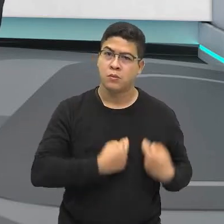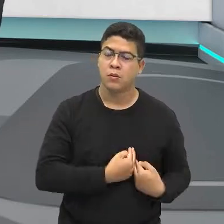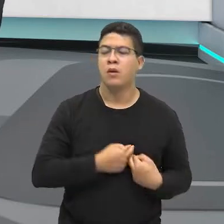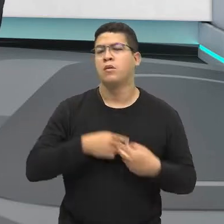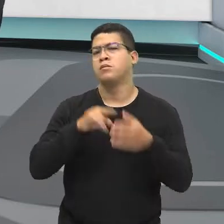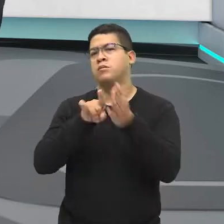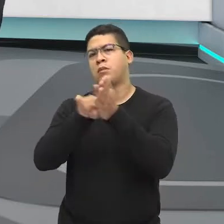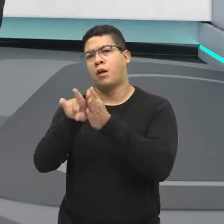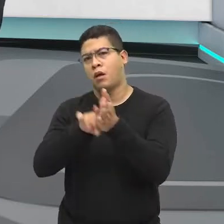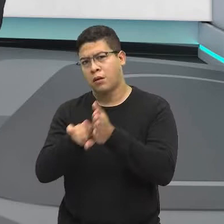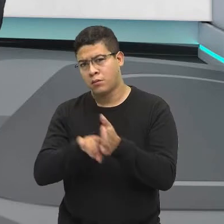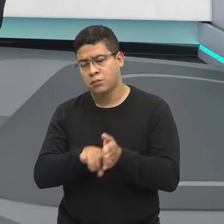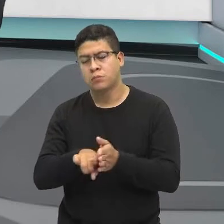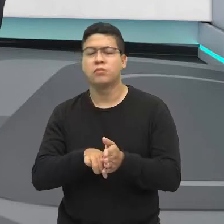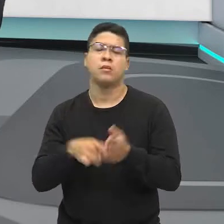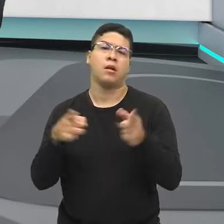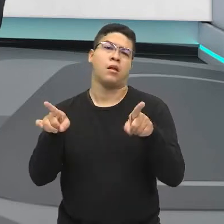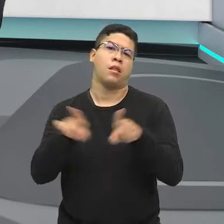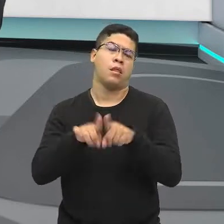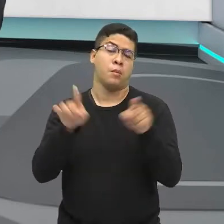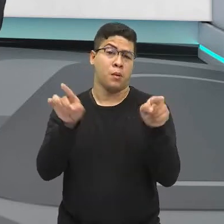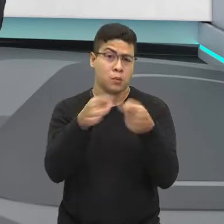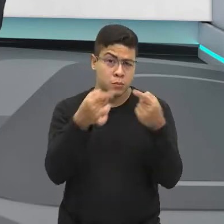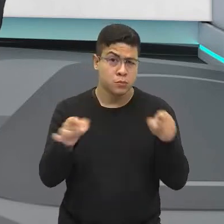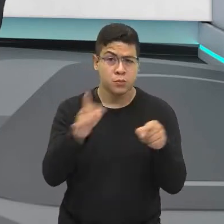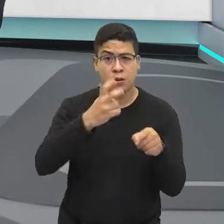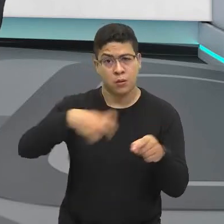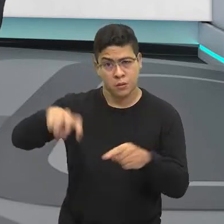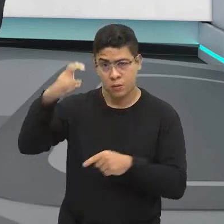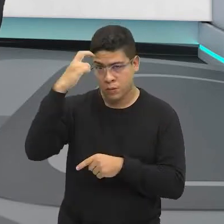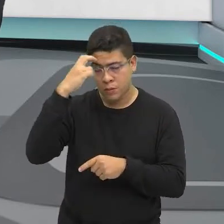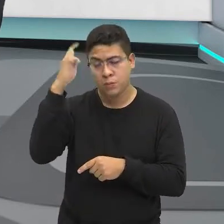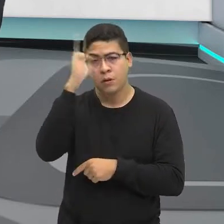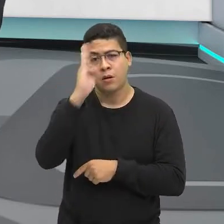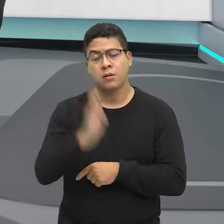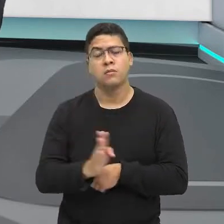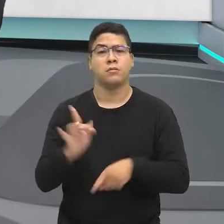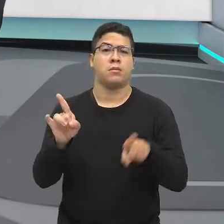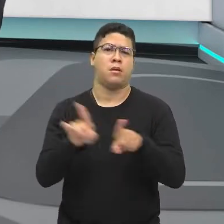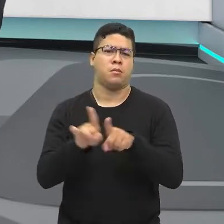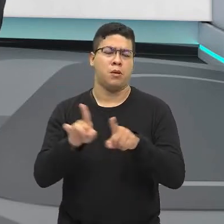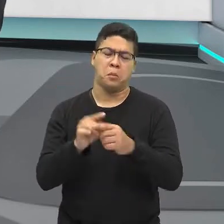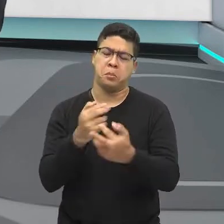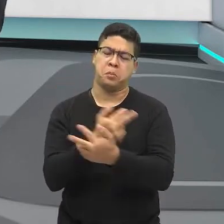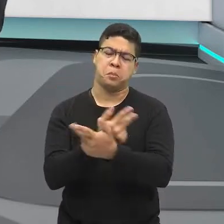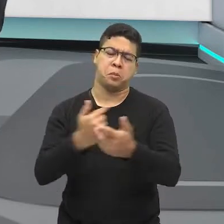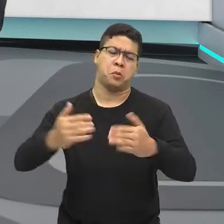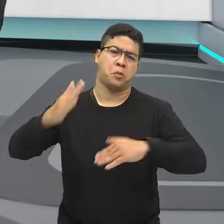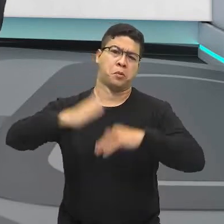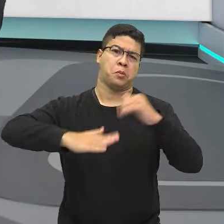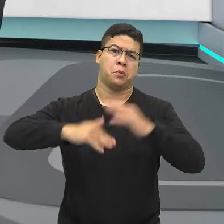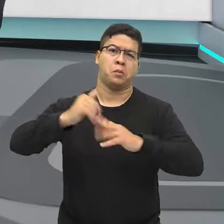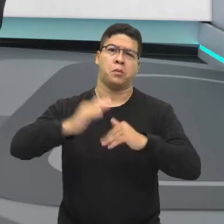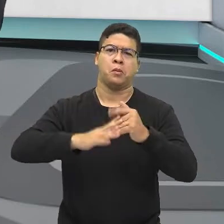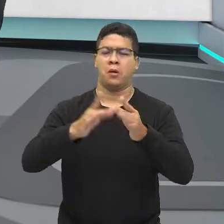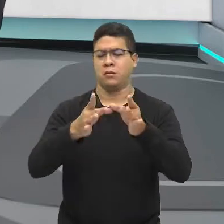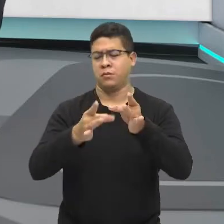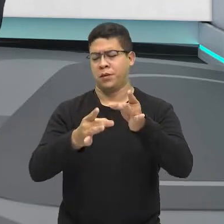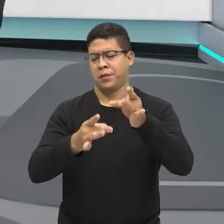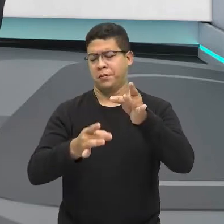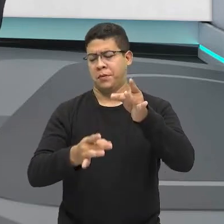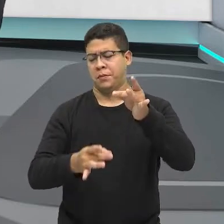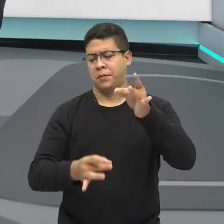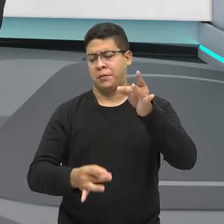pesquisador cultural, de música, da cultura brasileira. Então foi um homem realmente plural. Ele foi autor que teve um